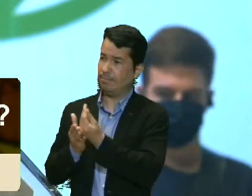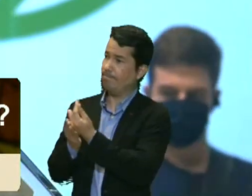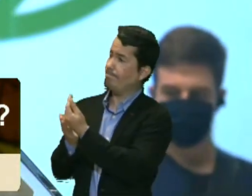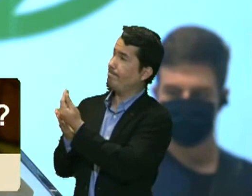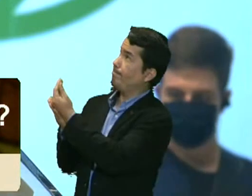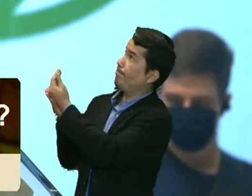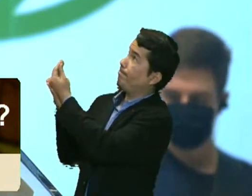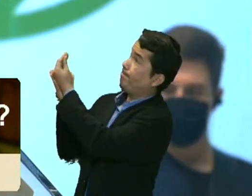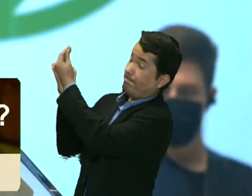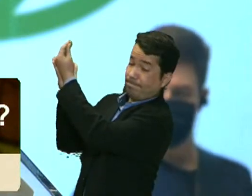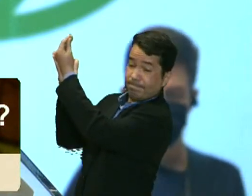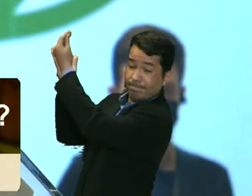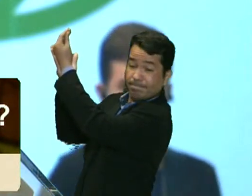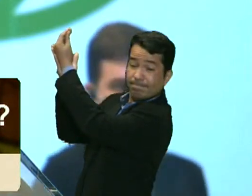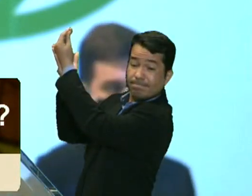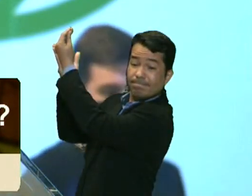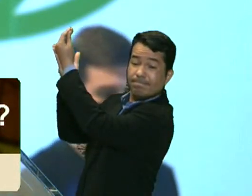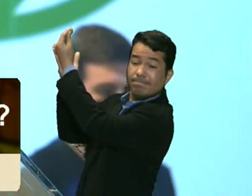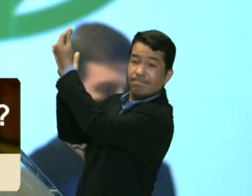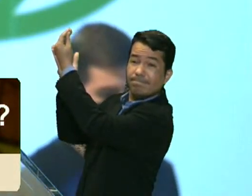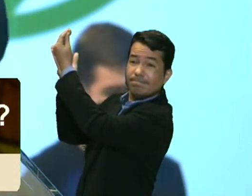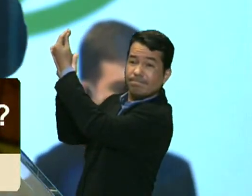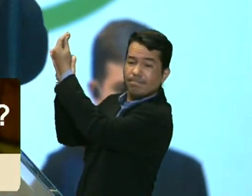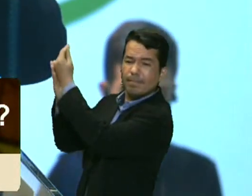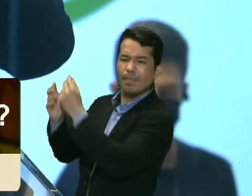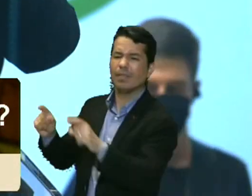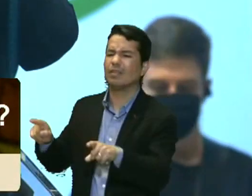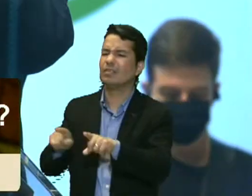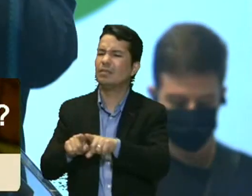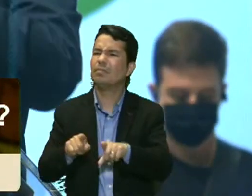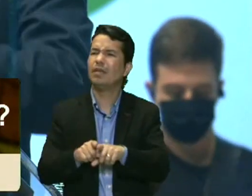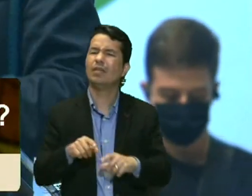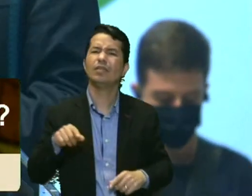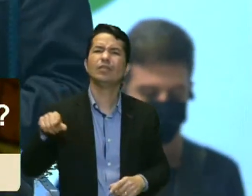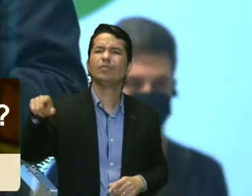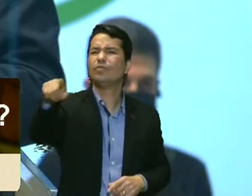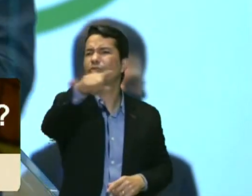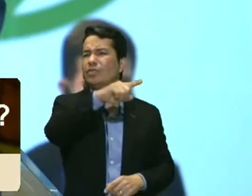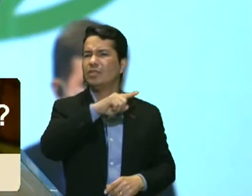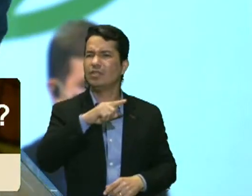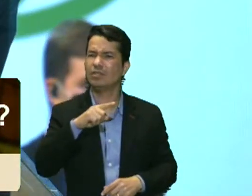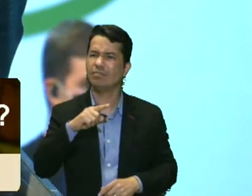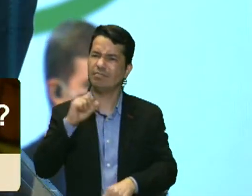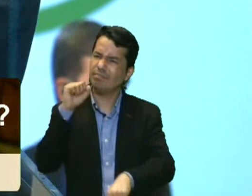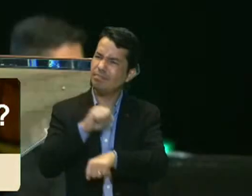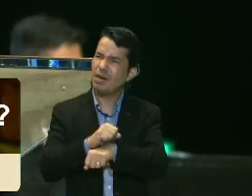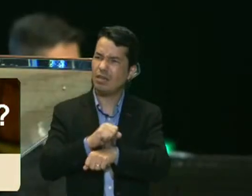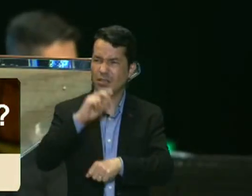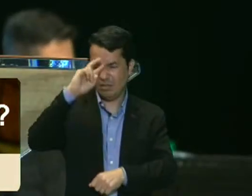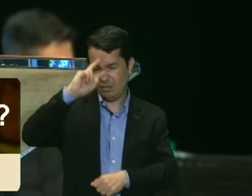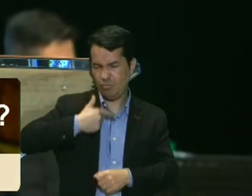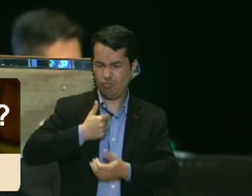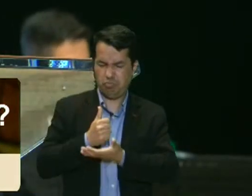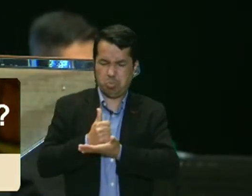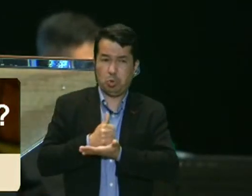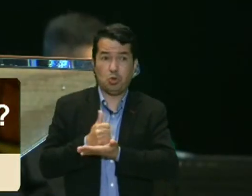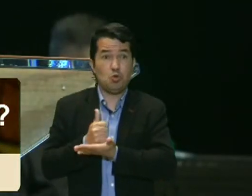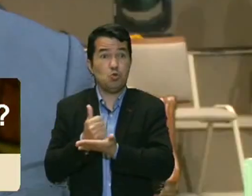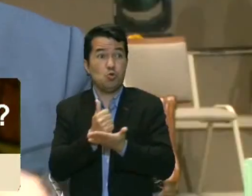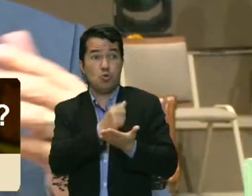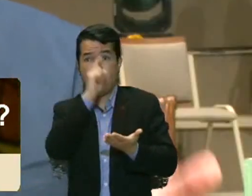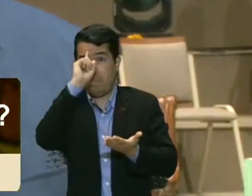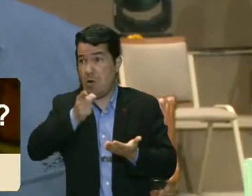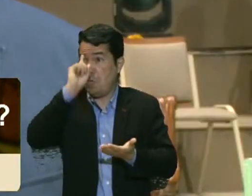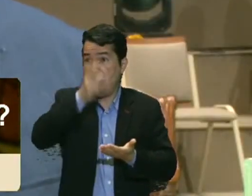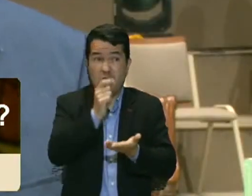Deixa de pensar que aquilo que você faz enquanto está no controle da sua mão é mais seguro do que aquilo que você